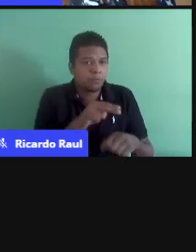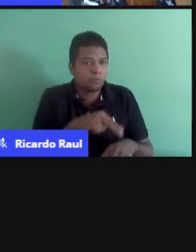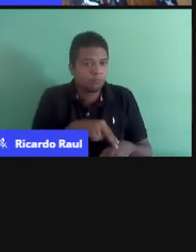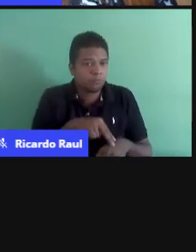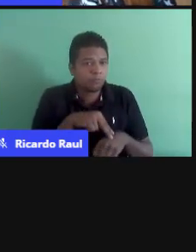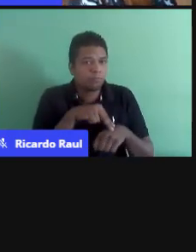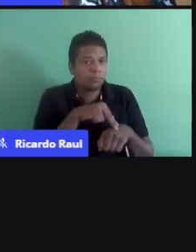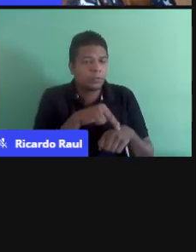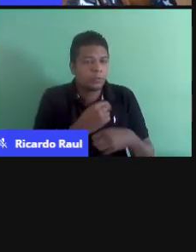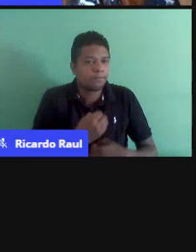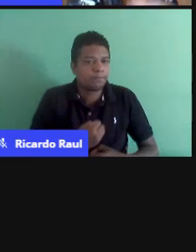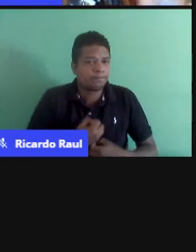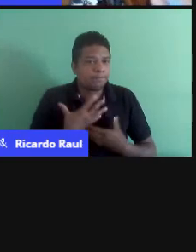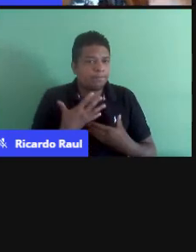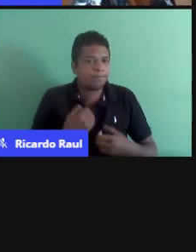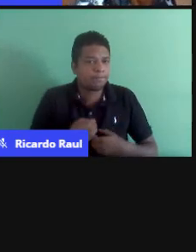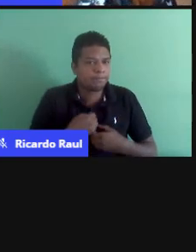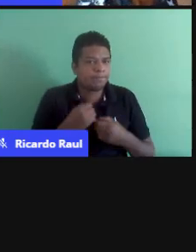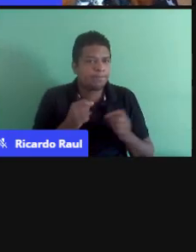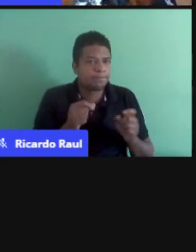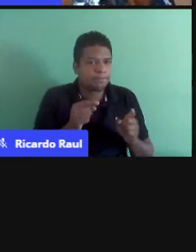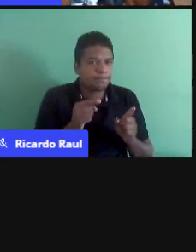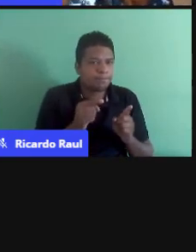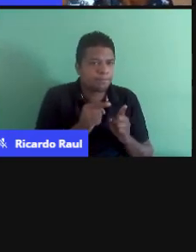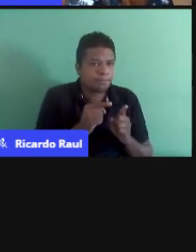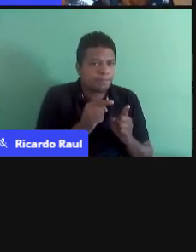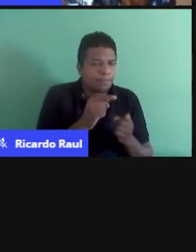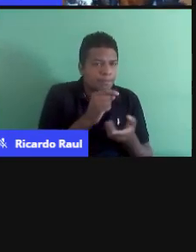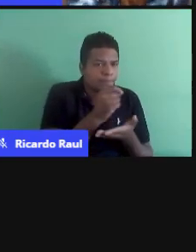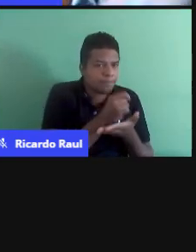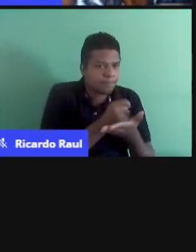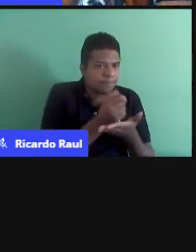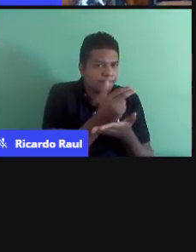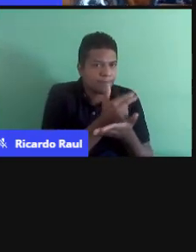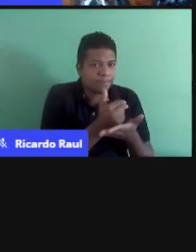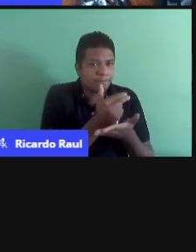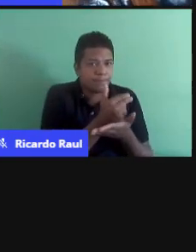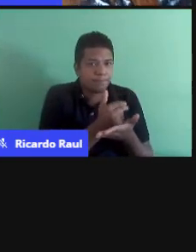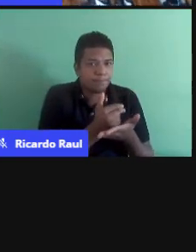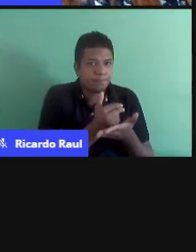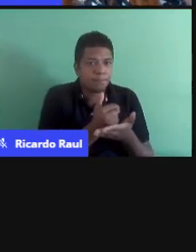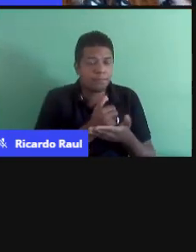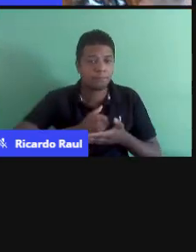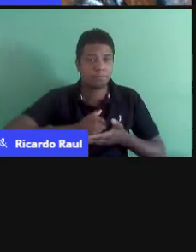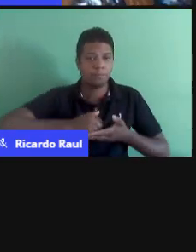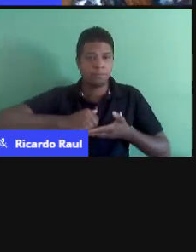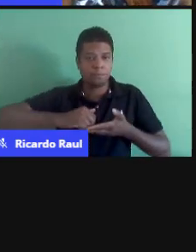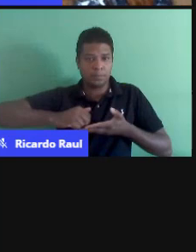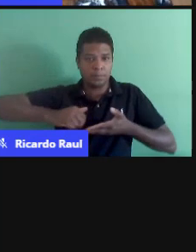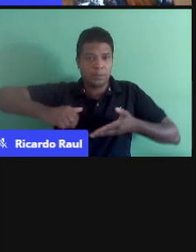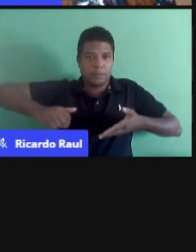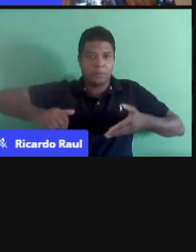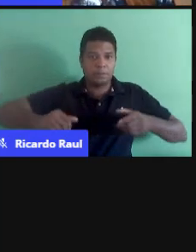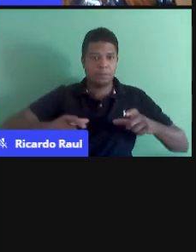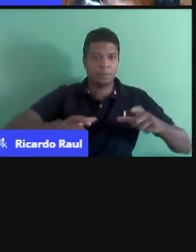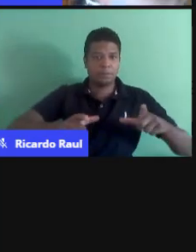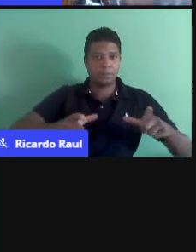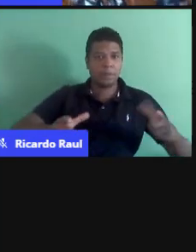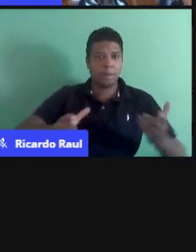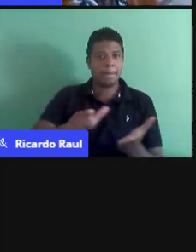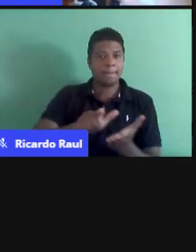se expressar dessa maneira, de desenvolver essa habilidade, abrir os braços em um papel maior